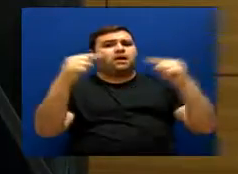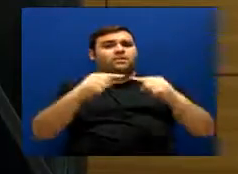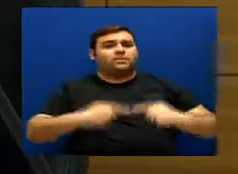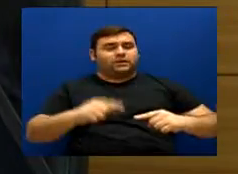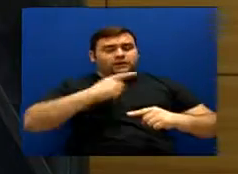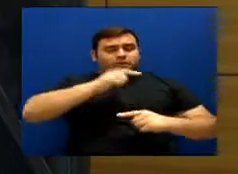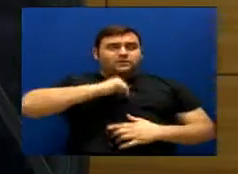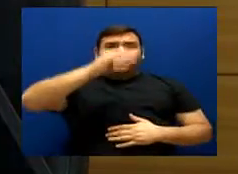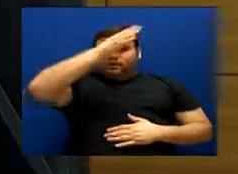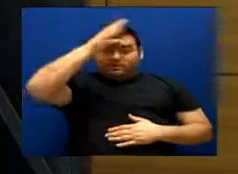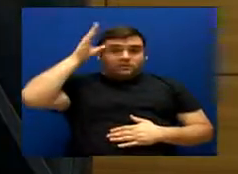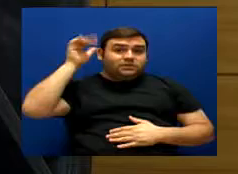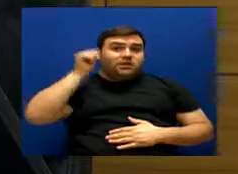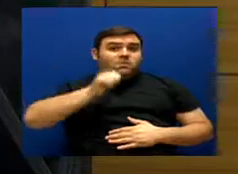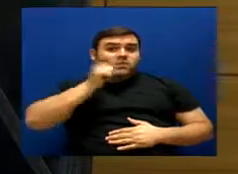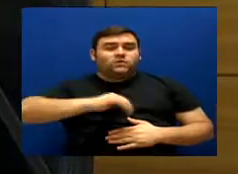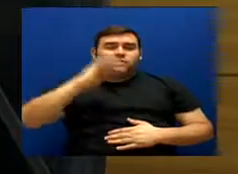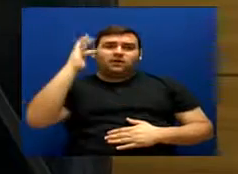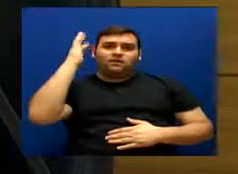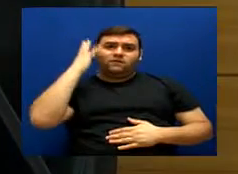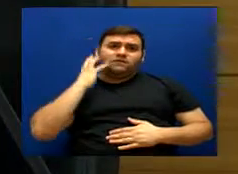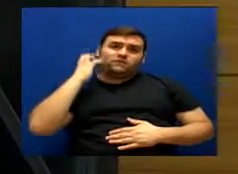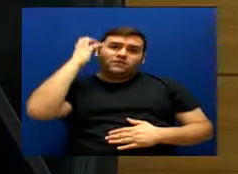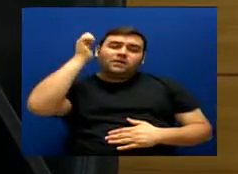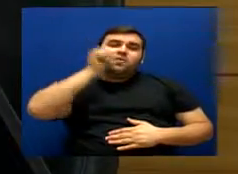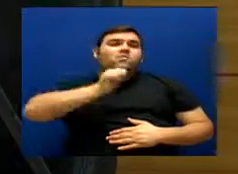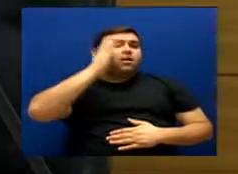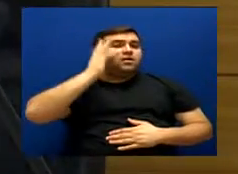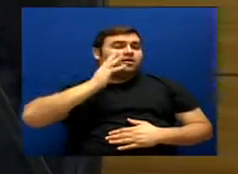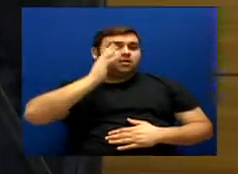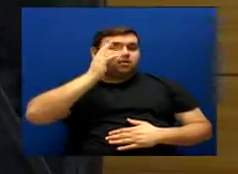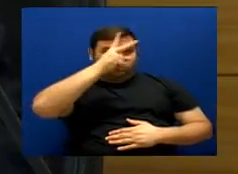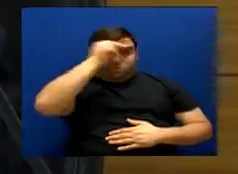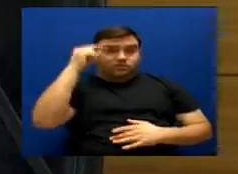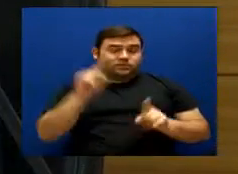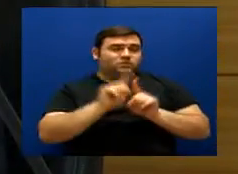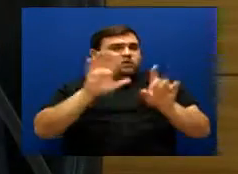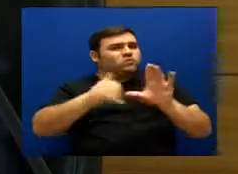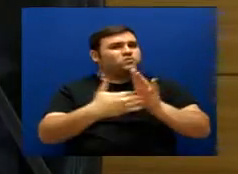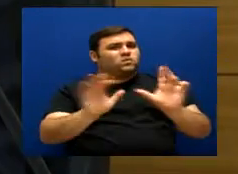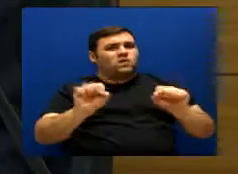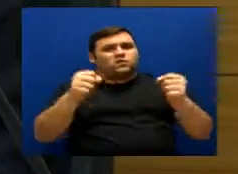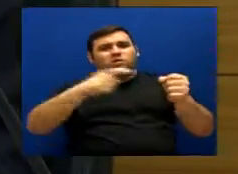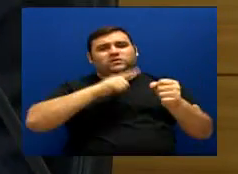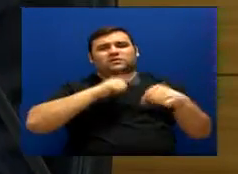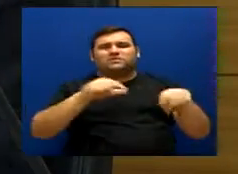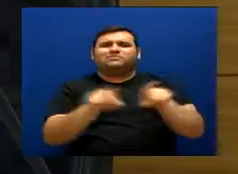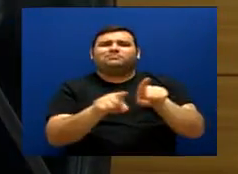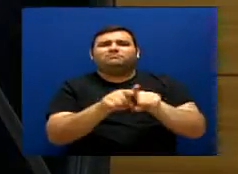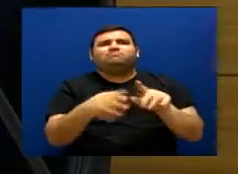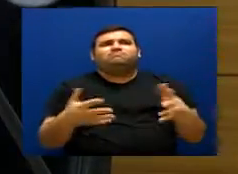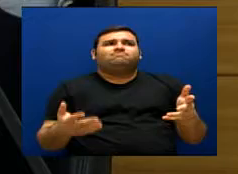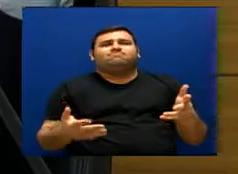vereadora Cíntia, a vereadora Fernanda, então, e a prefeita, né? E todos que estão empenhados com isso.